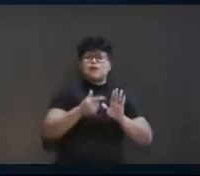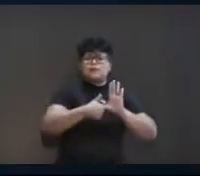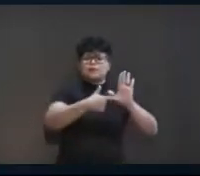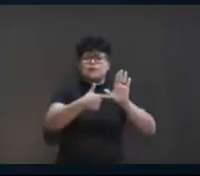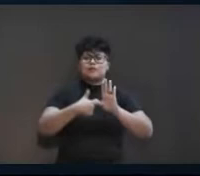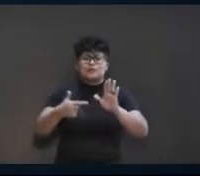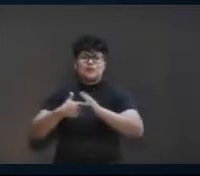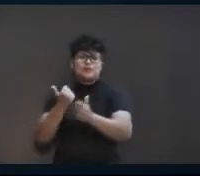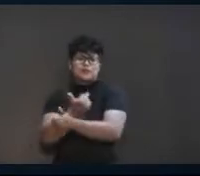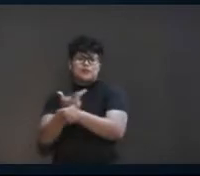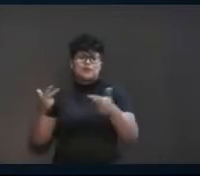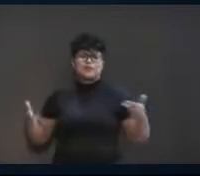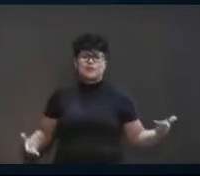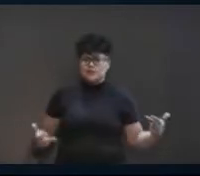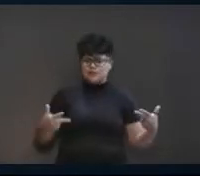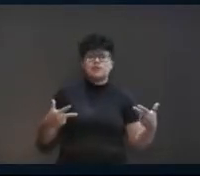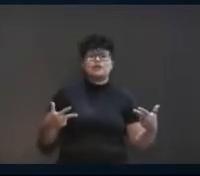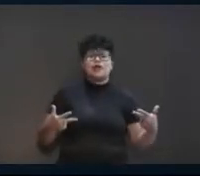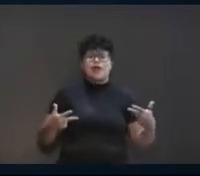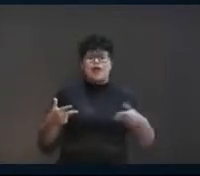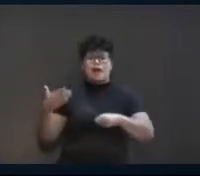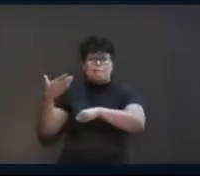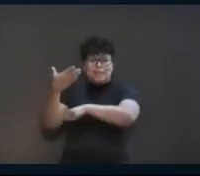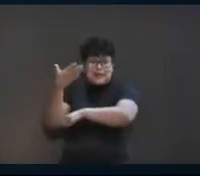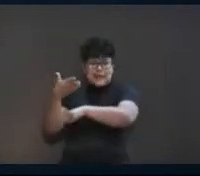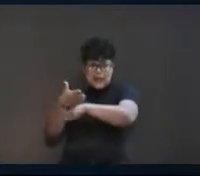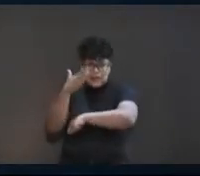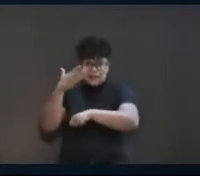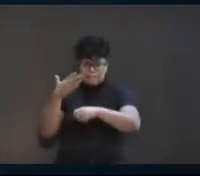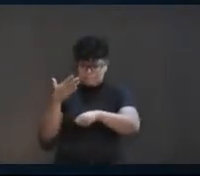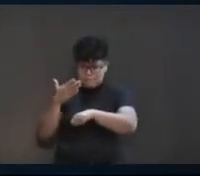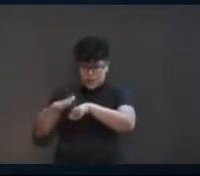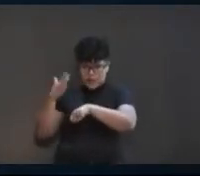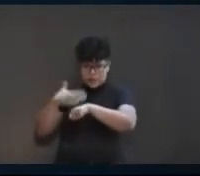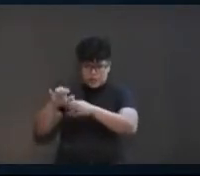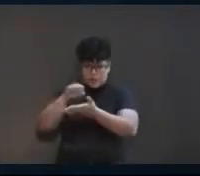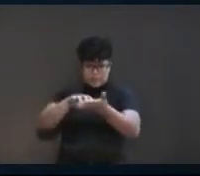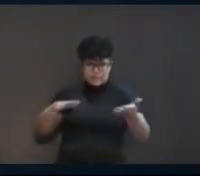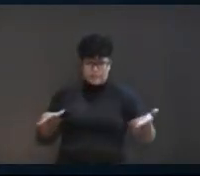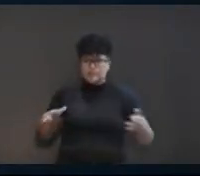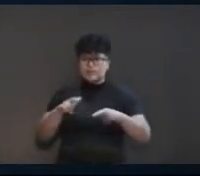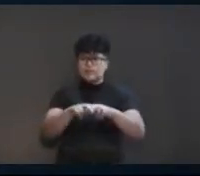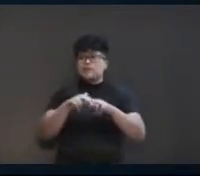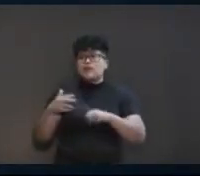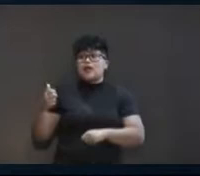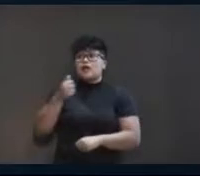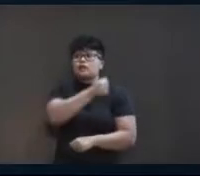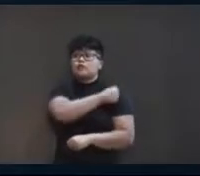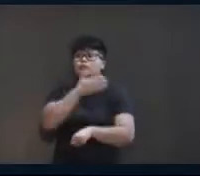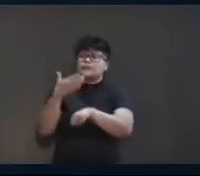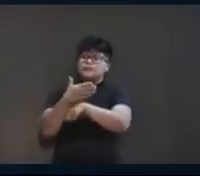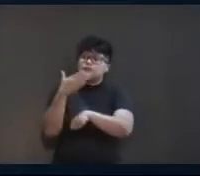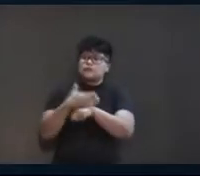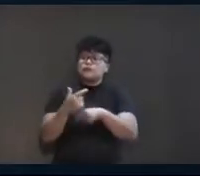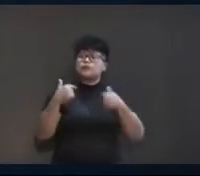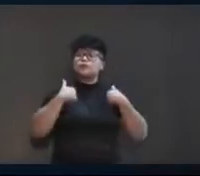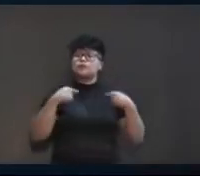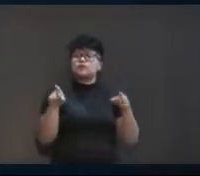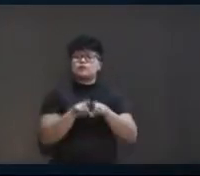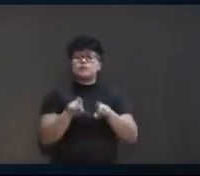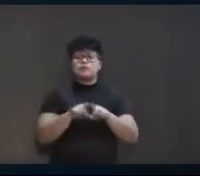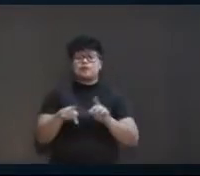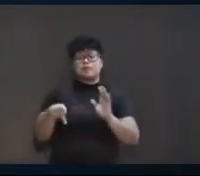aplicada e geralmente coisas que já tinha alunos participando comigo em coisas de simulação